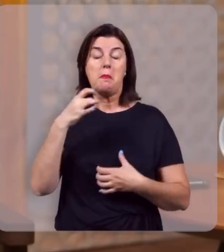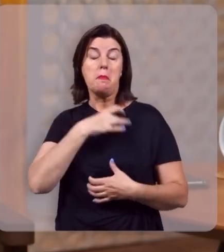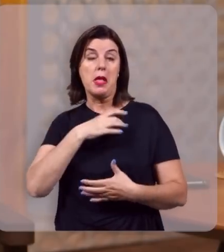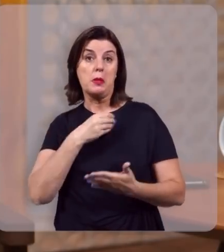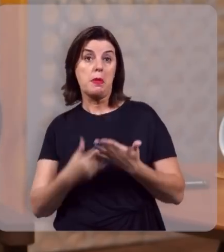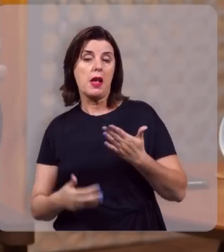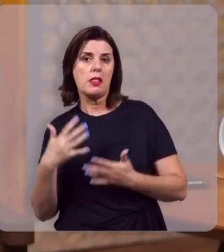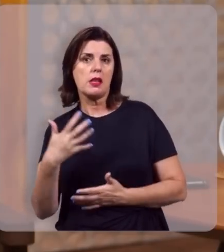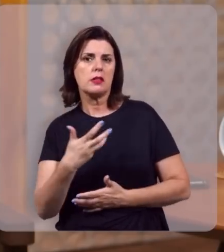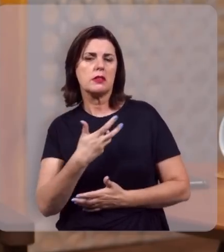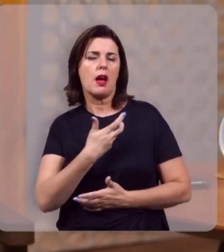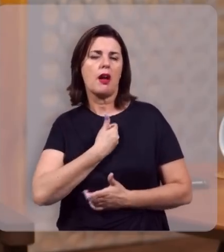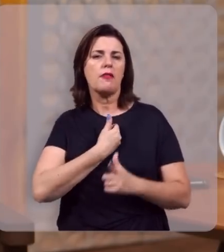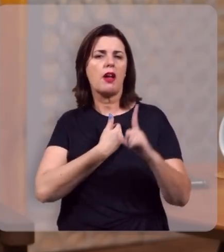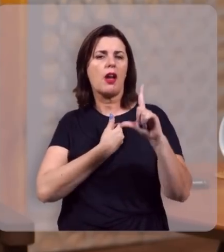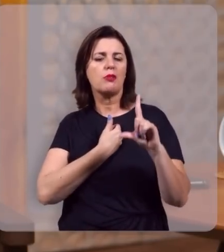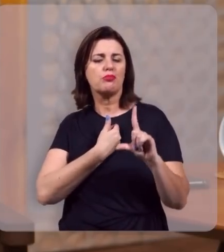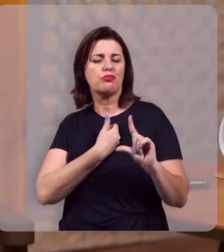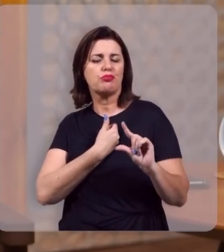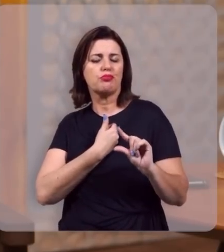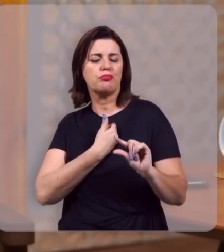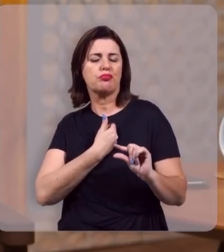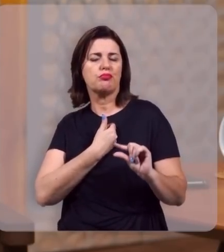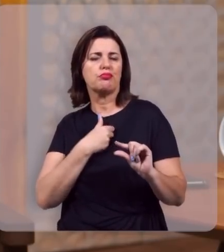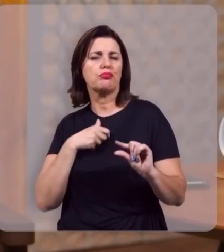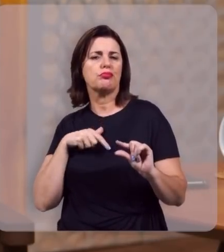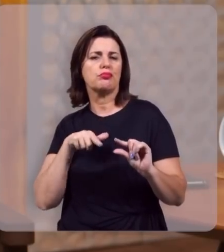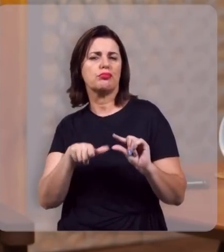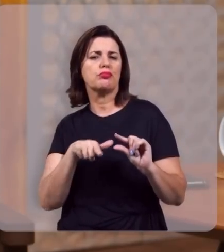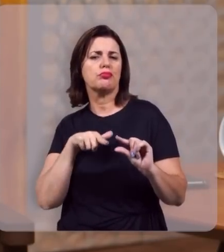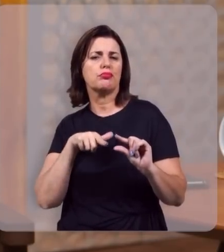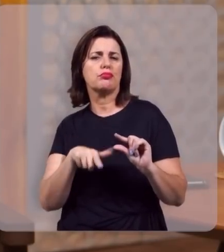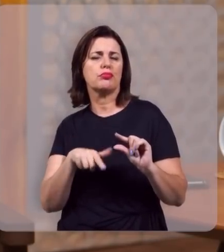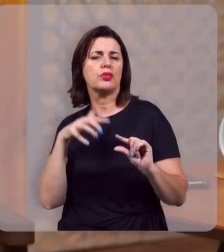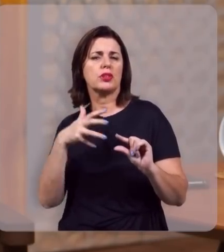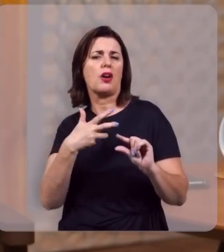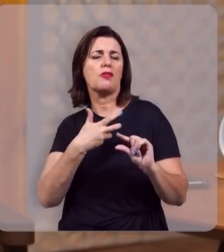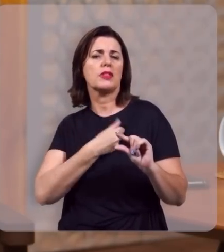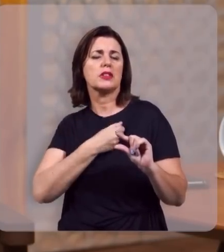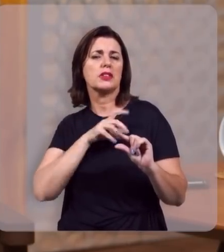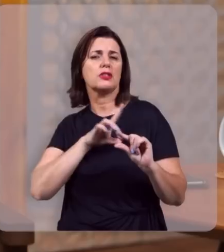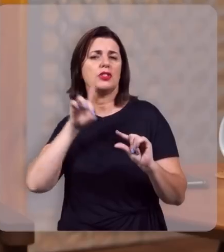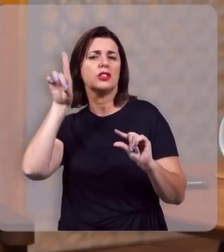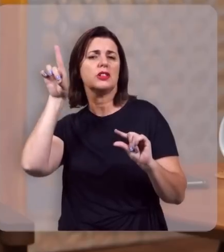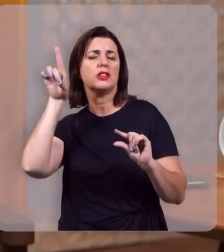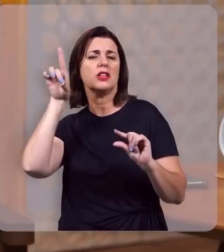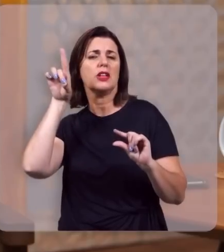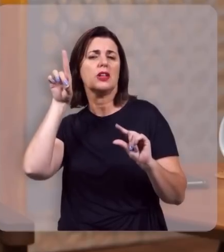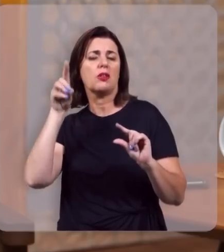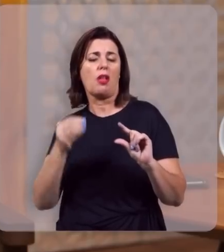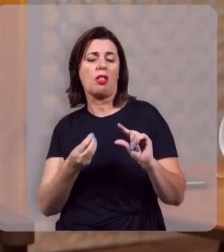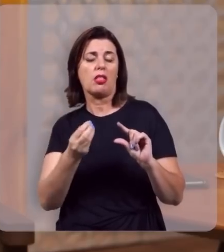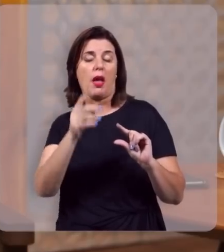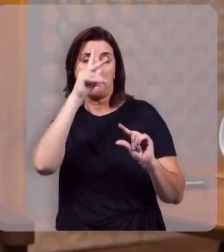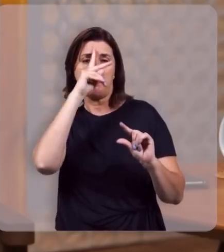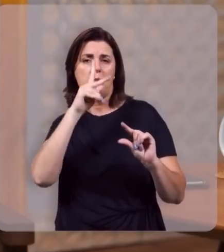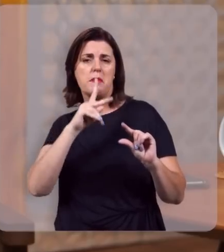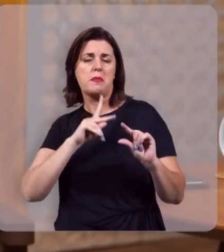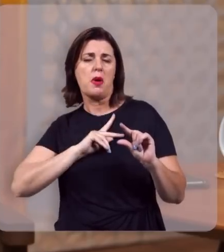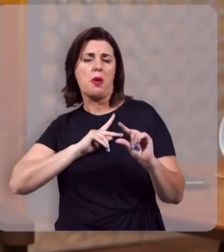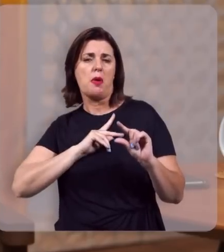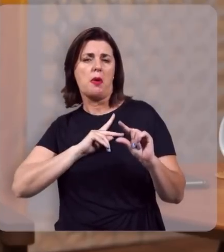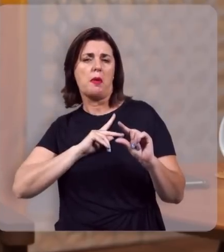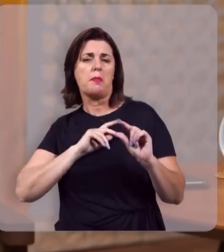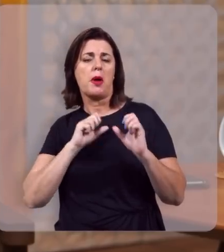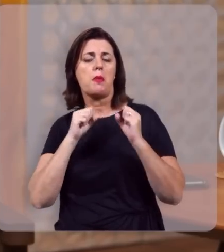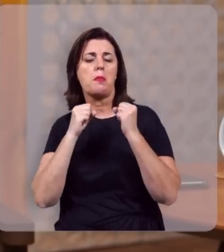salvação, e aí elas diminuem a obra redentora de Cristo, colocando nelas